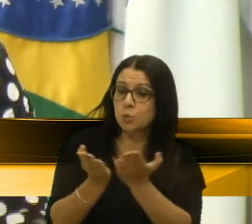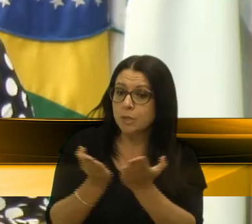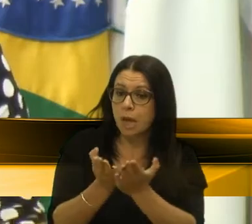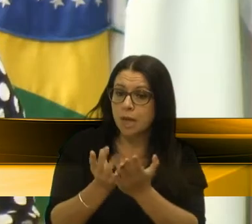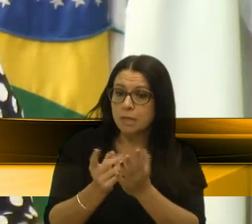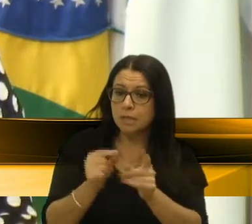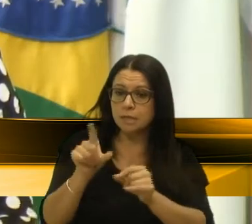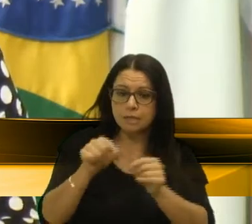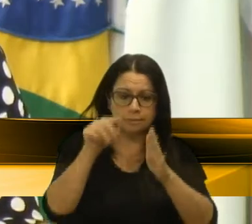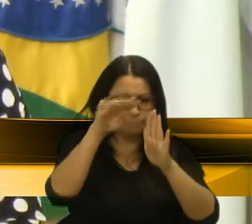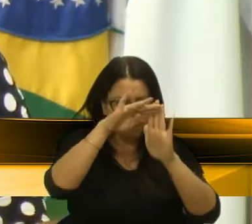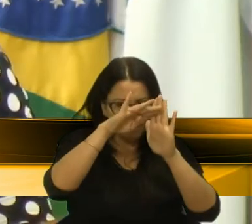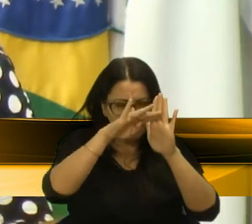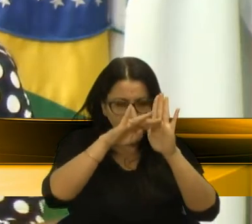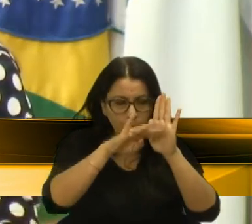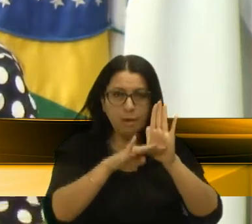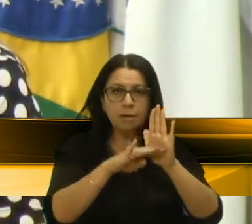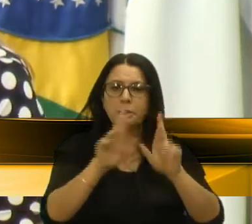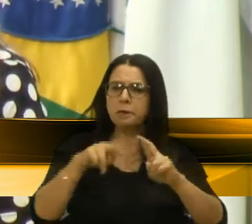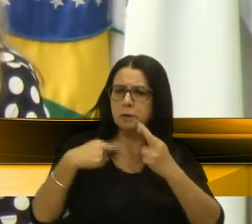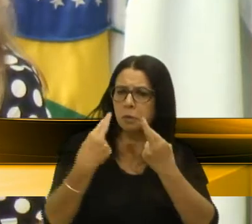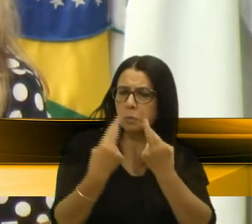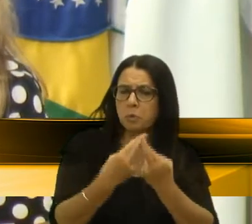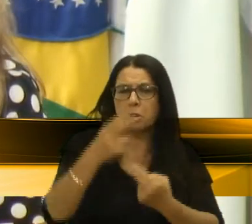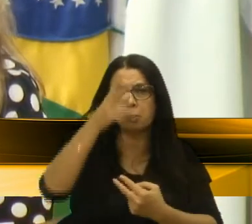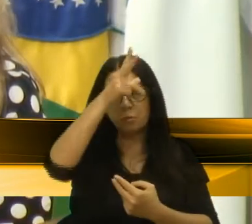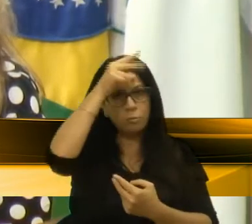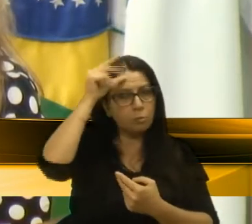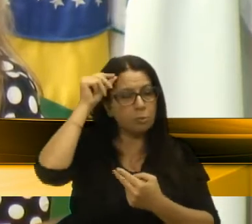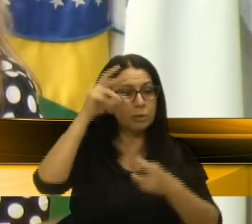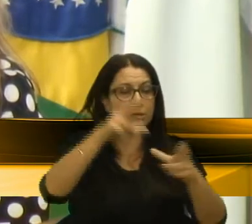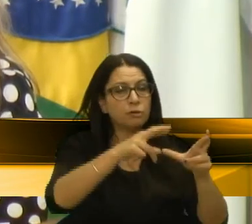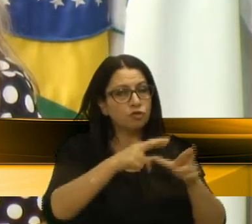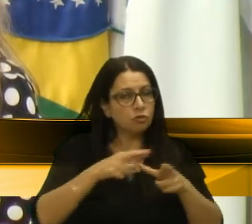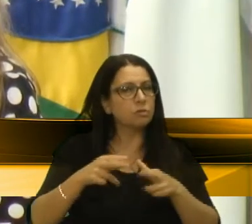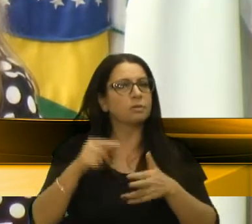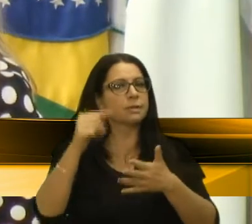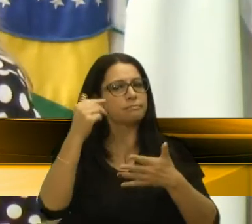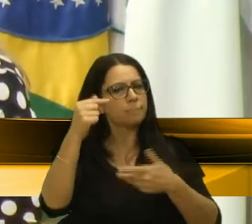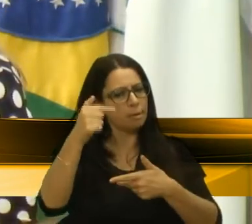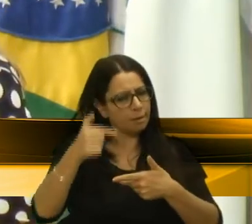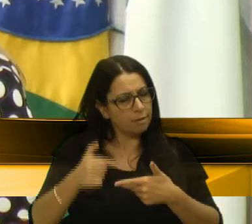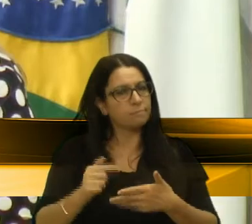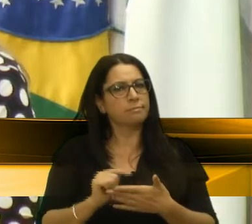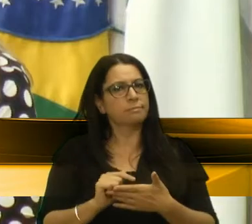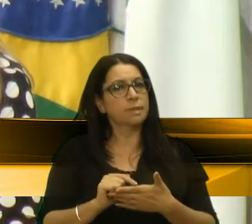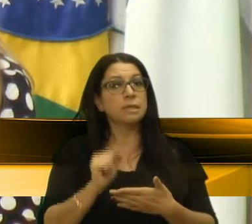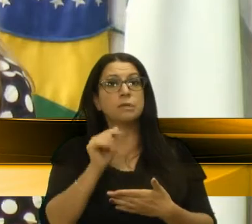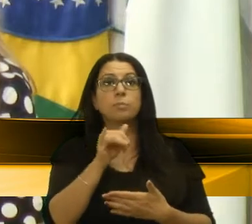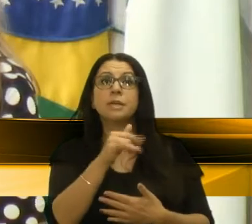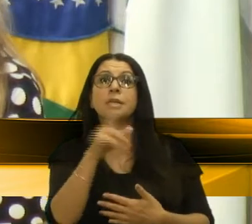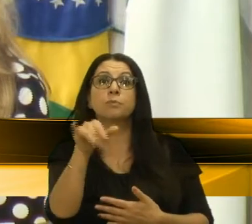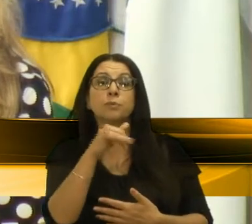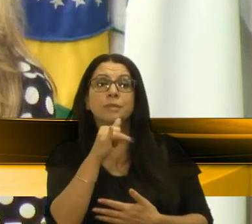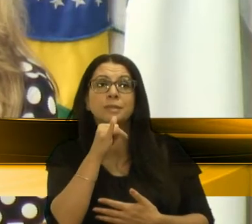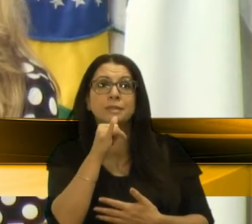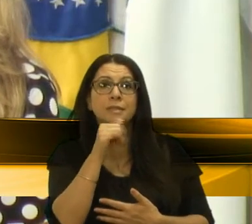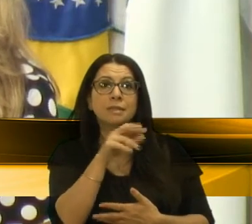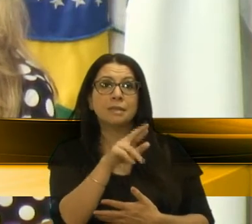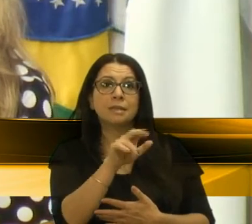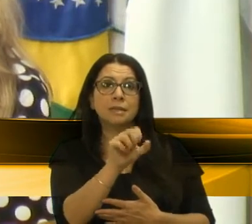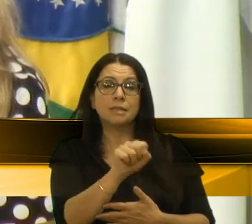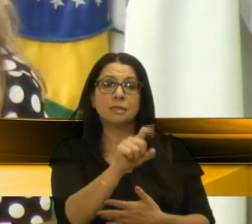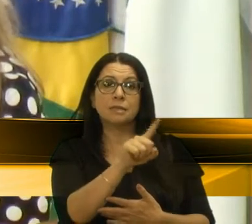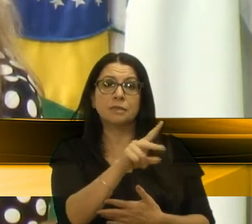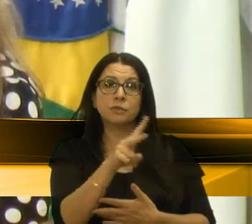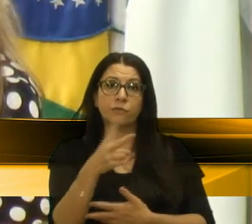definida em audiências públicas, nas regiões e tal. Porque, se nós pegarmos o exemplo da RS